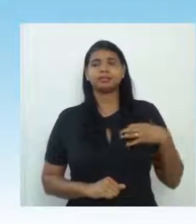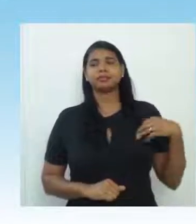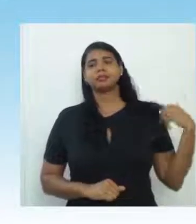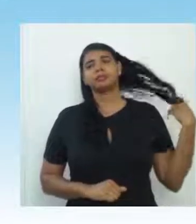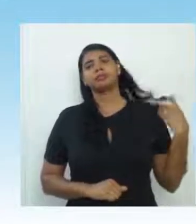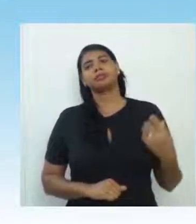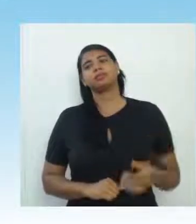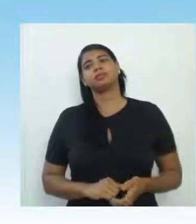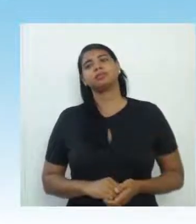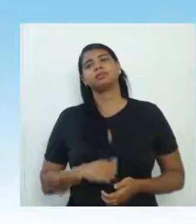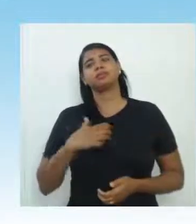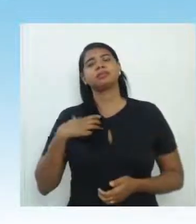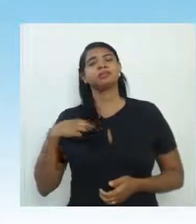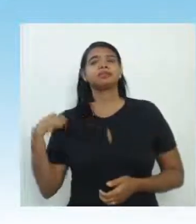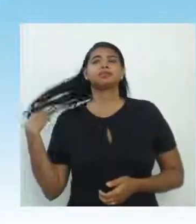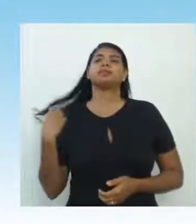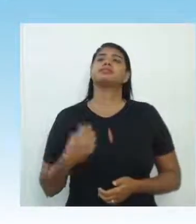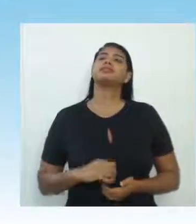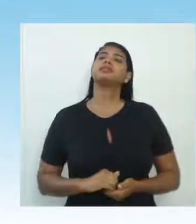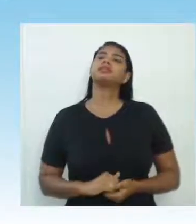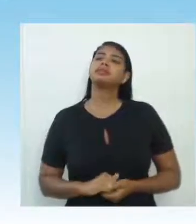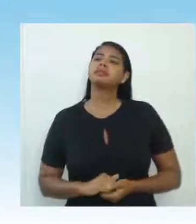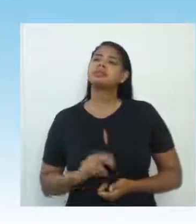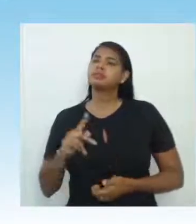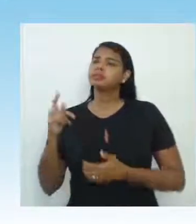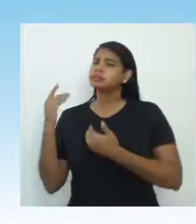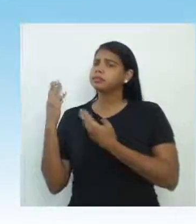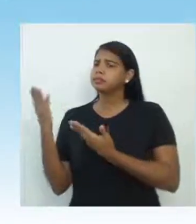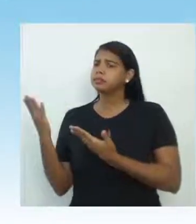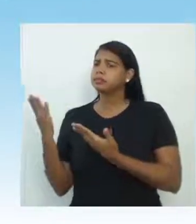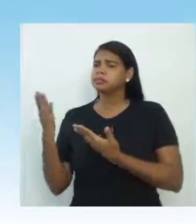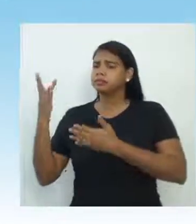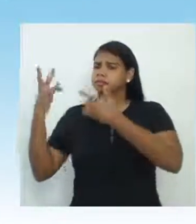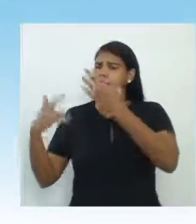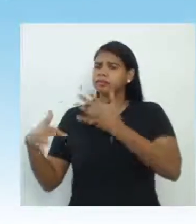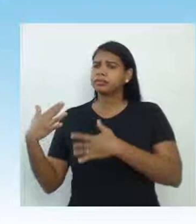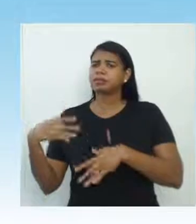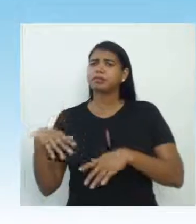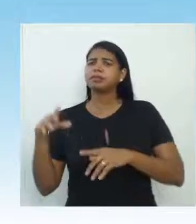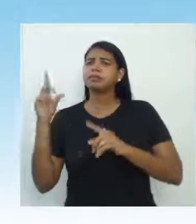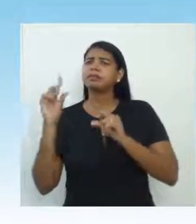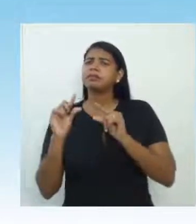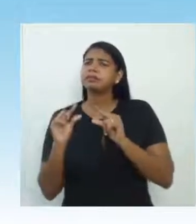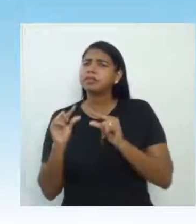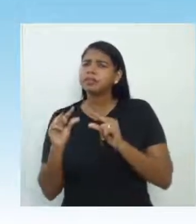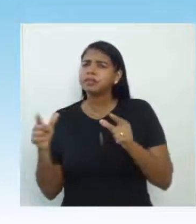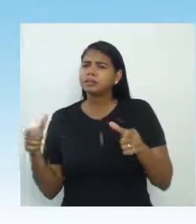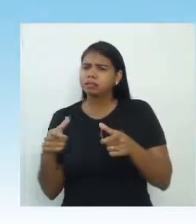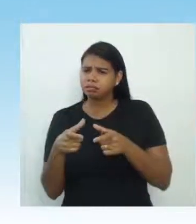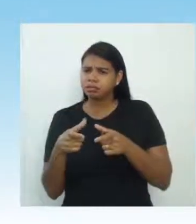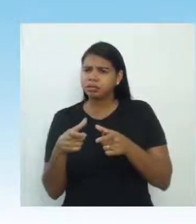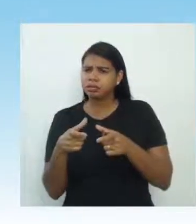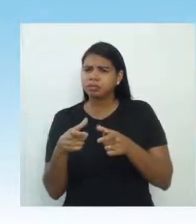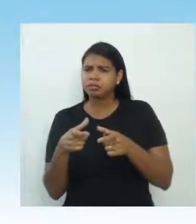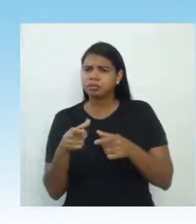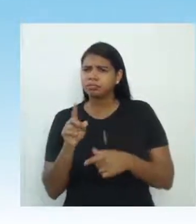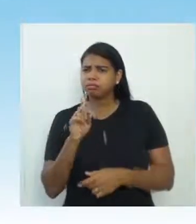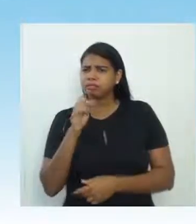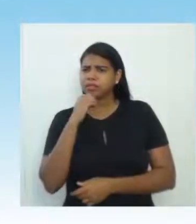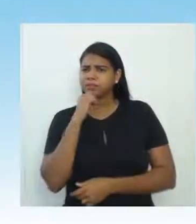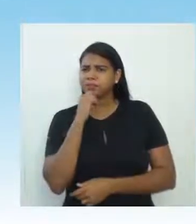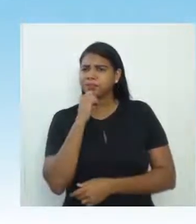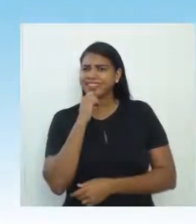um pouquinho, vamos embora. Professora Tainá, antes da senhora explicar o que é minoria é a quantidade menor, né? Não,